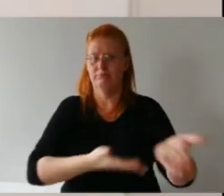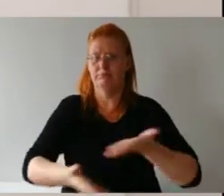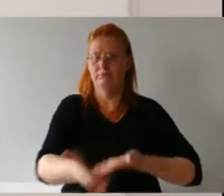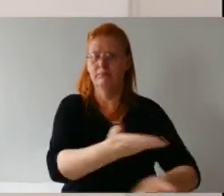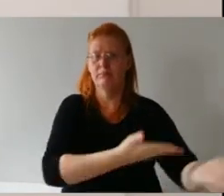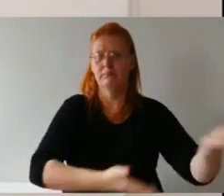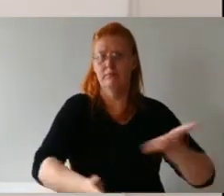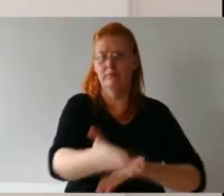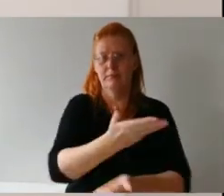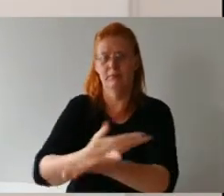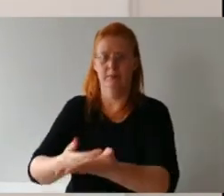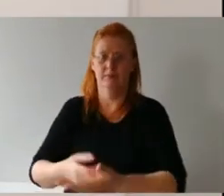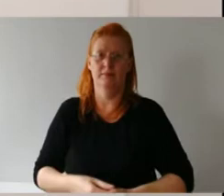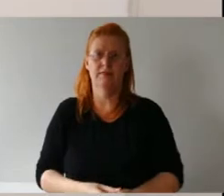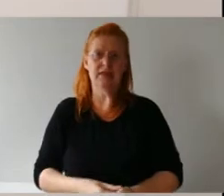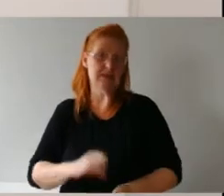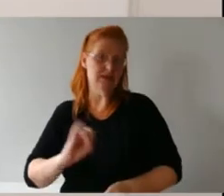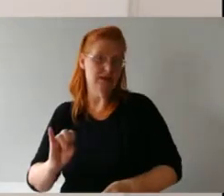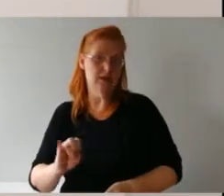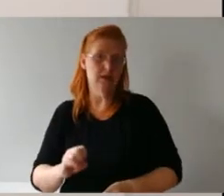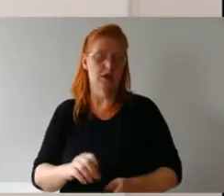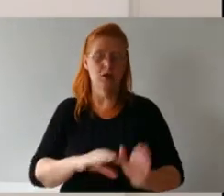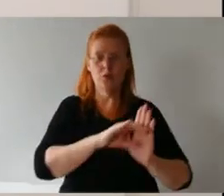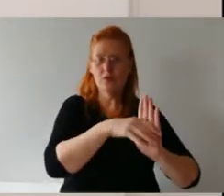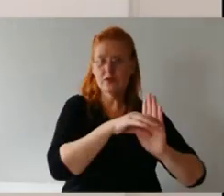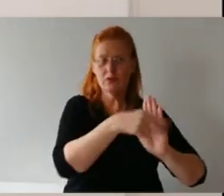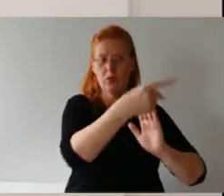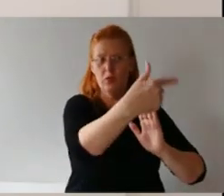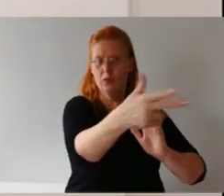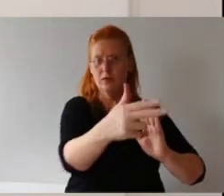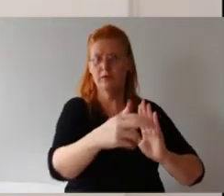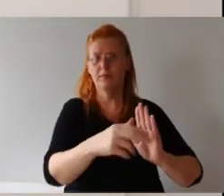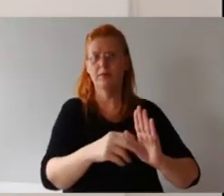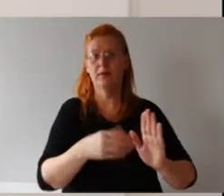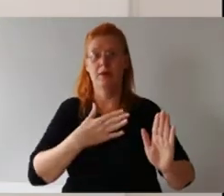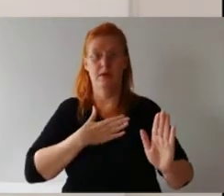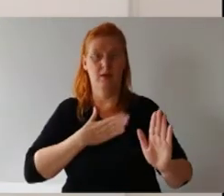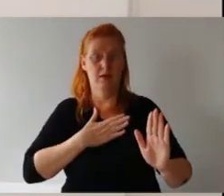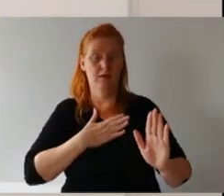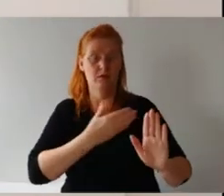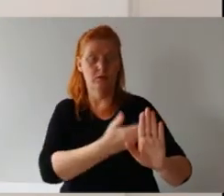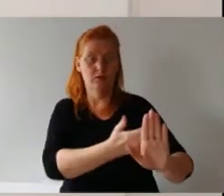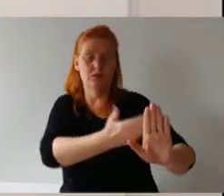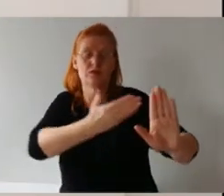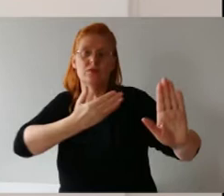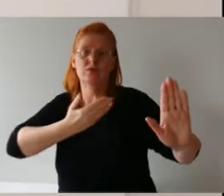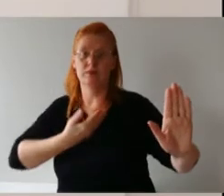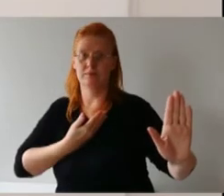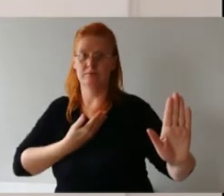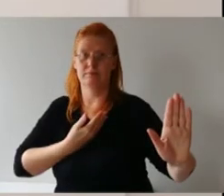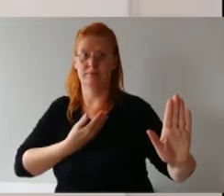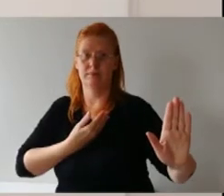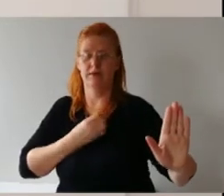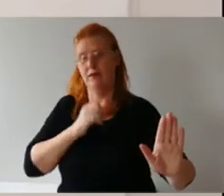interligados. Portanto, para algo definir outra coisa, é como se ele estivesse se excluindo desse